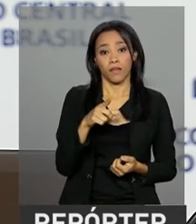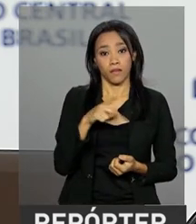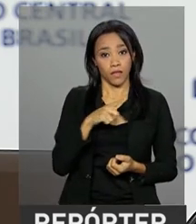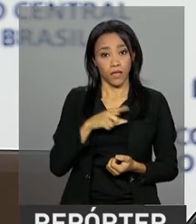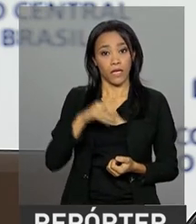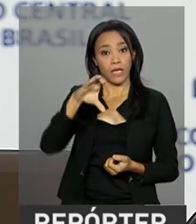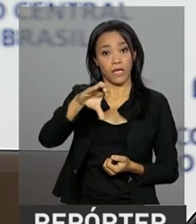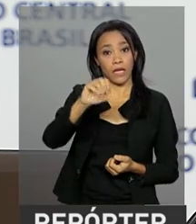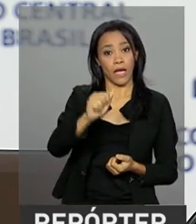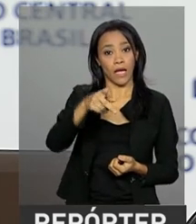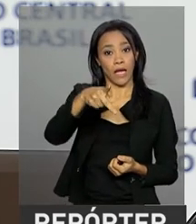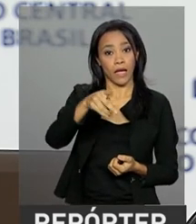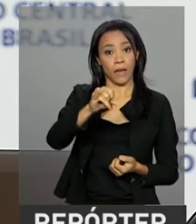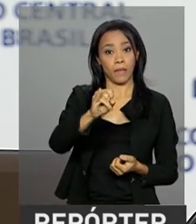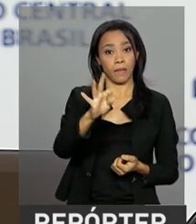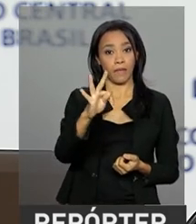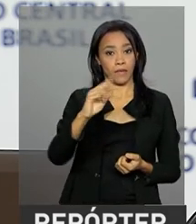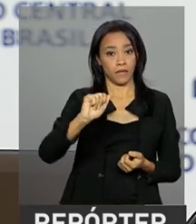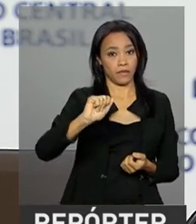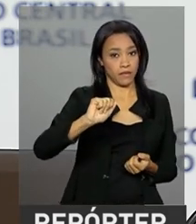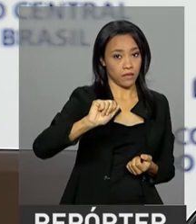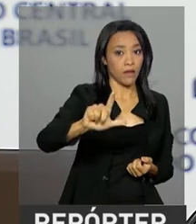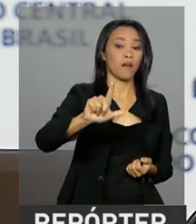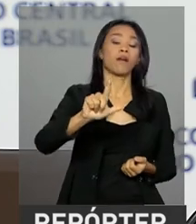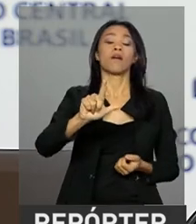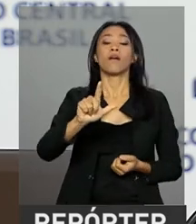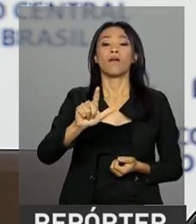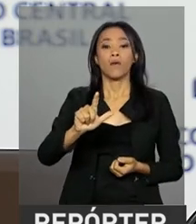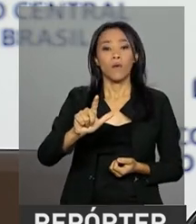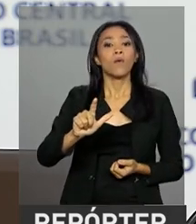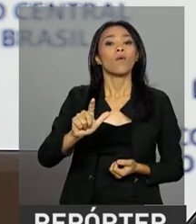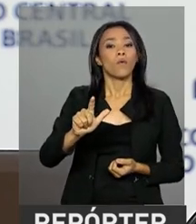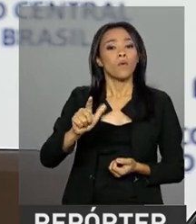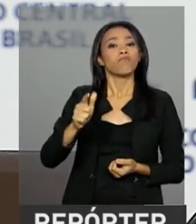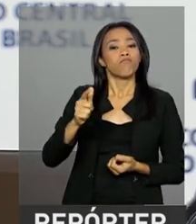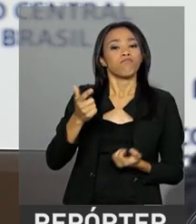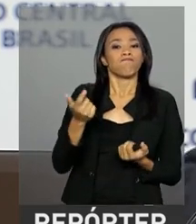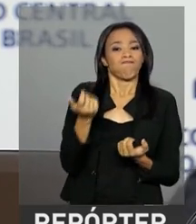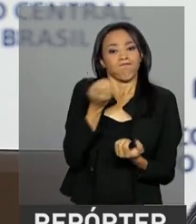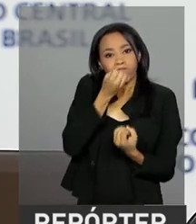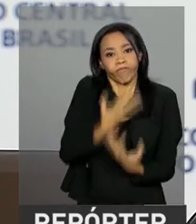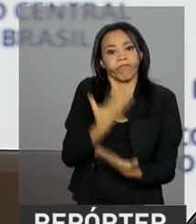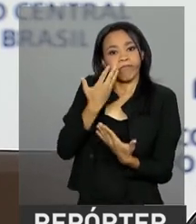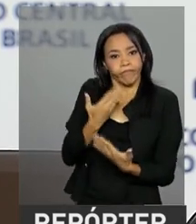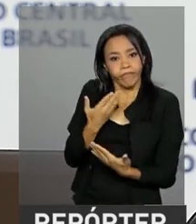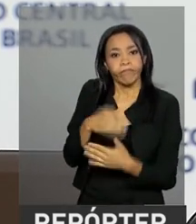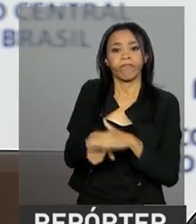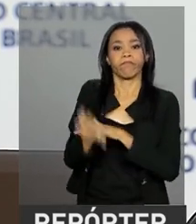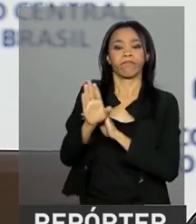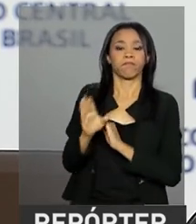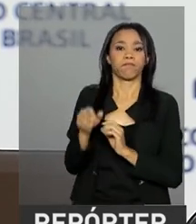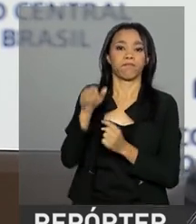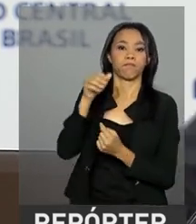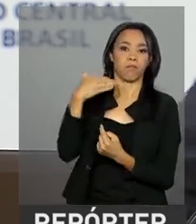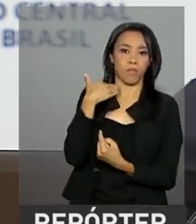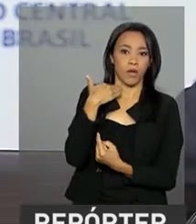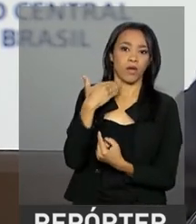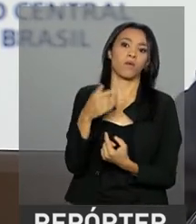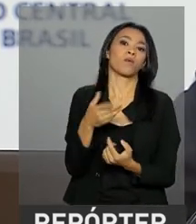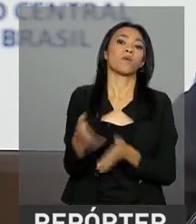ou seja o nível de solvência da insolvência também muito confortáveis e os testes de stress não